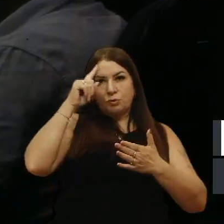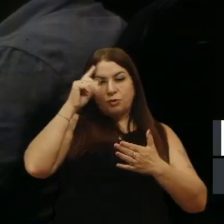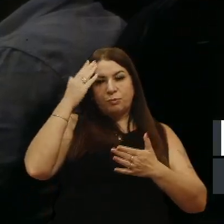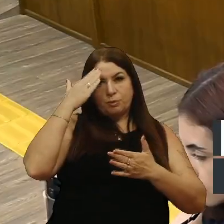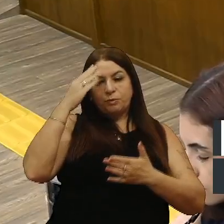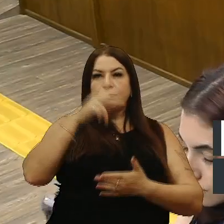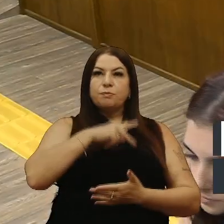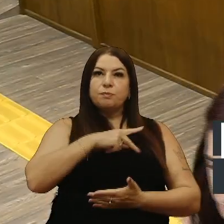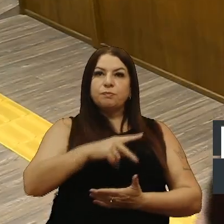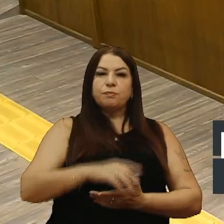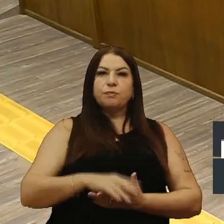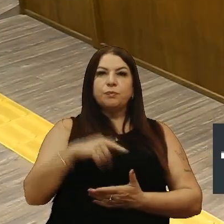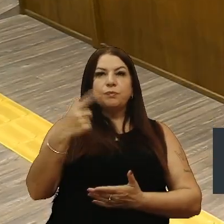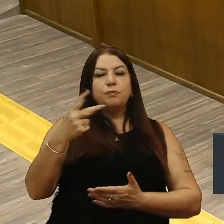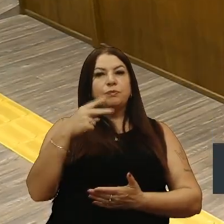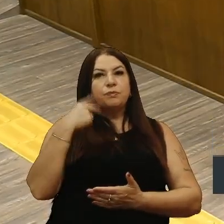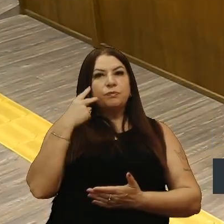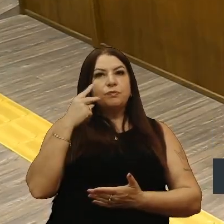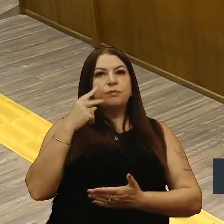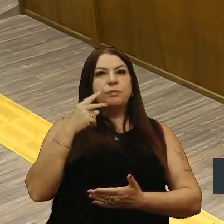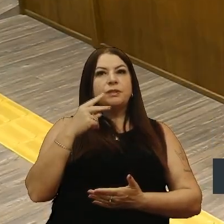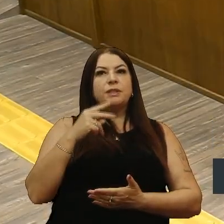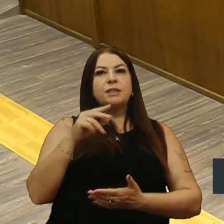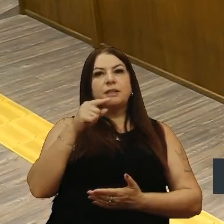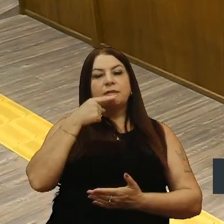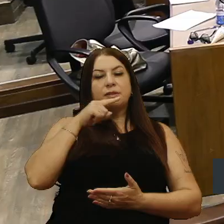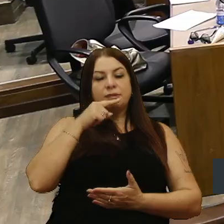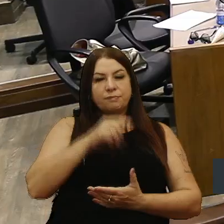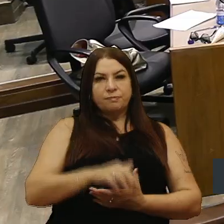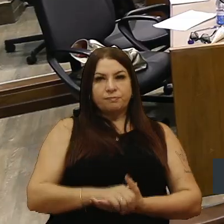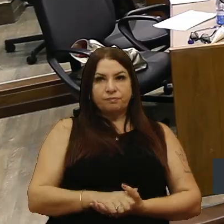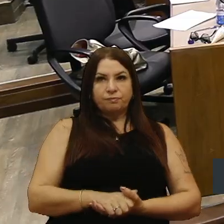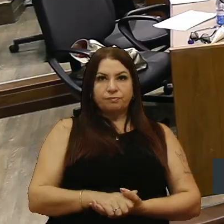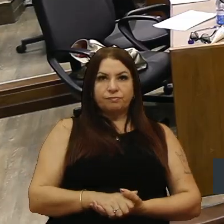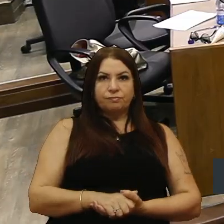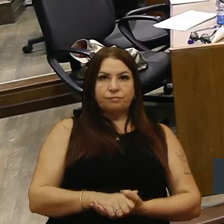senhor presidente. Próximo inscrito, vereador Caleb Garbim.